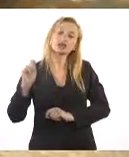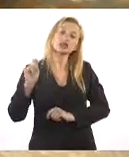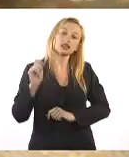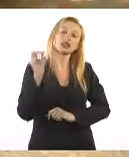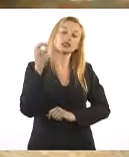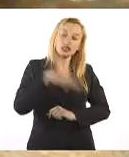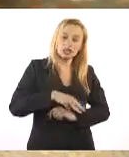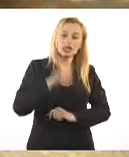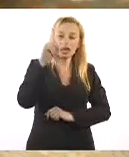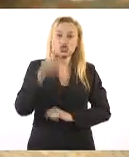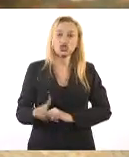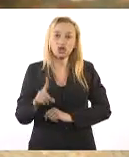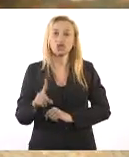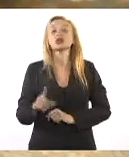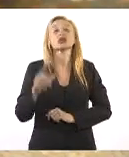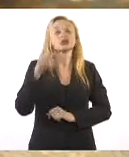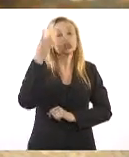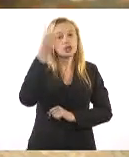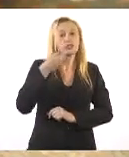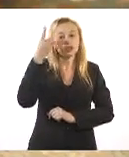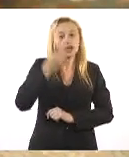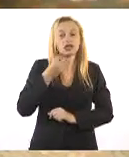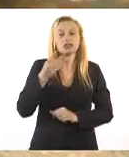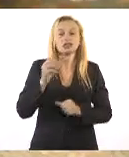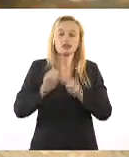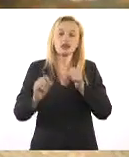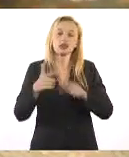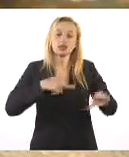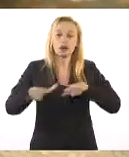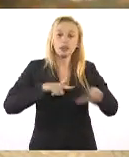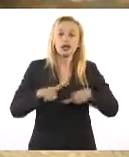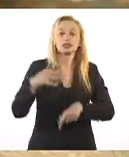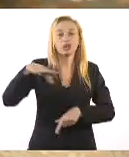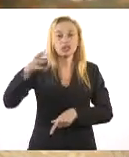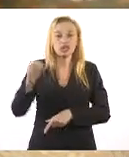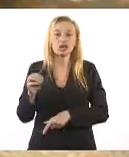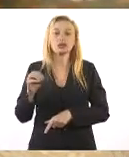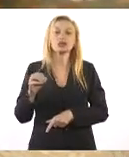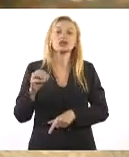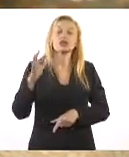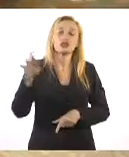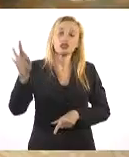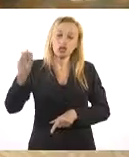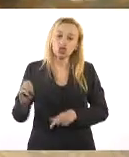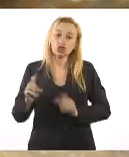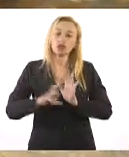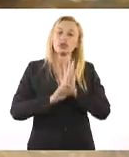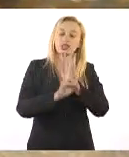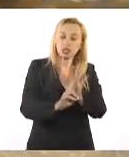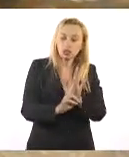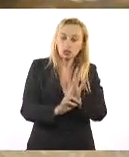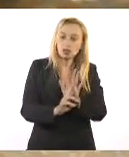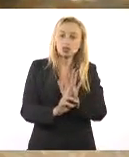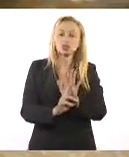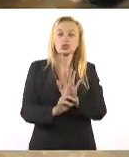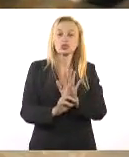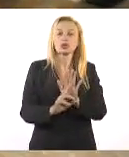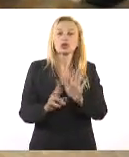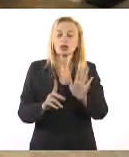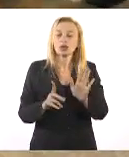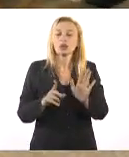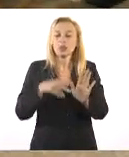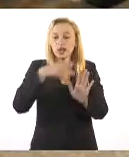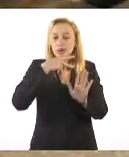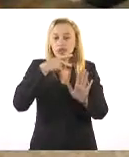deputado que propõe e referenciando também o que marcelo freixo representou e representa para esse parlamento